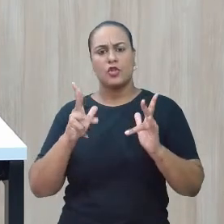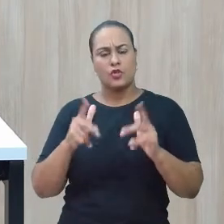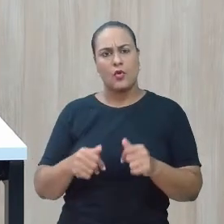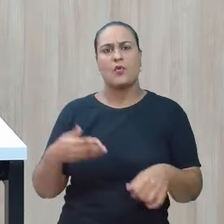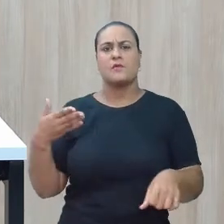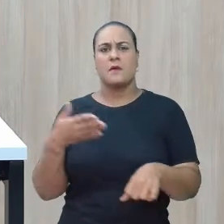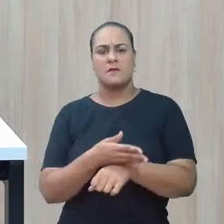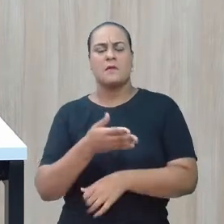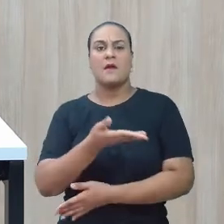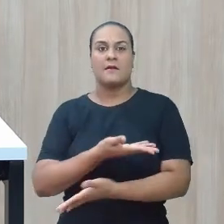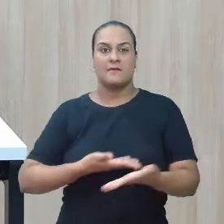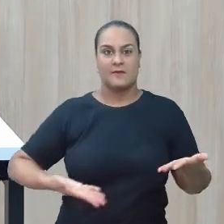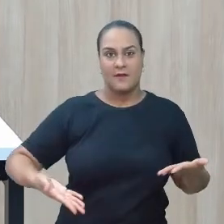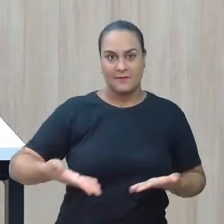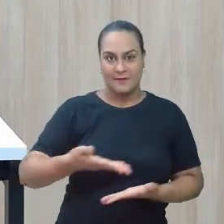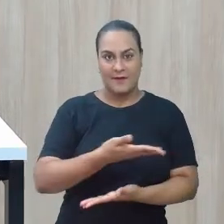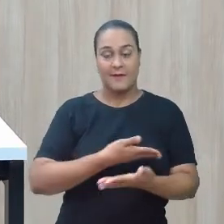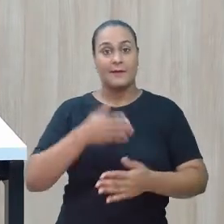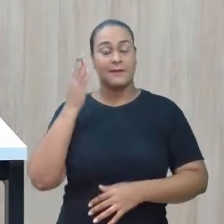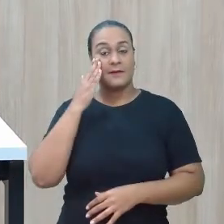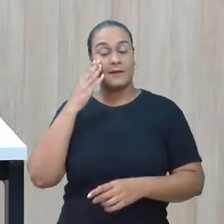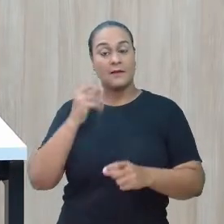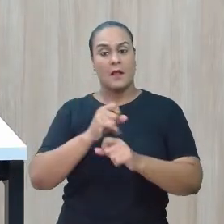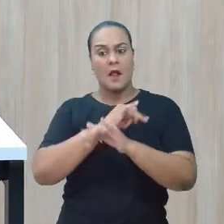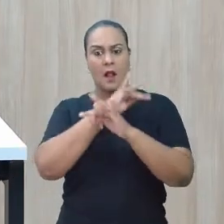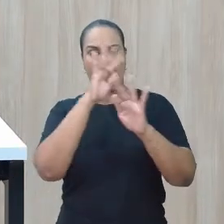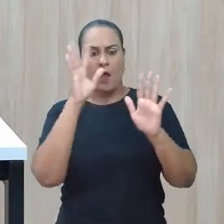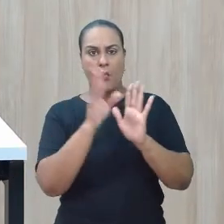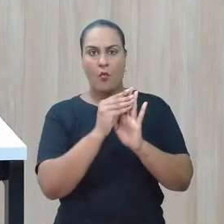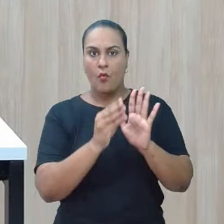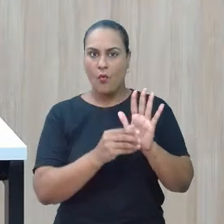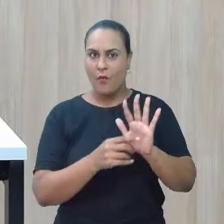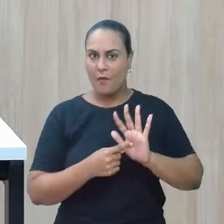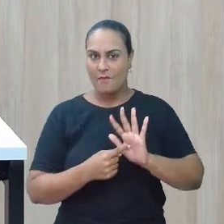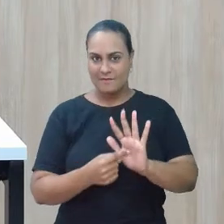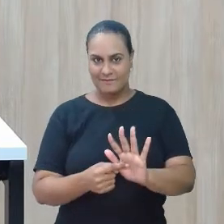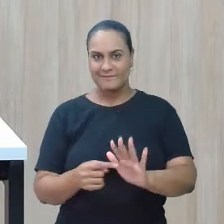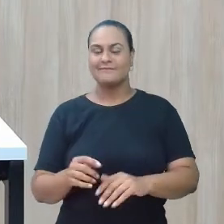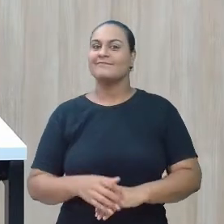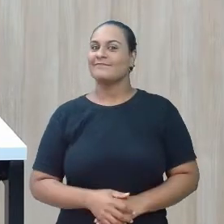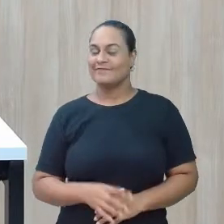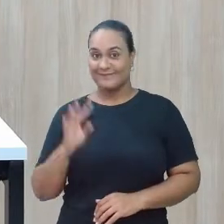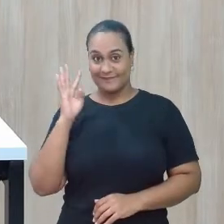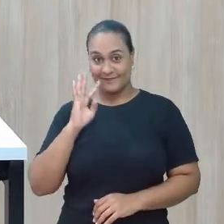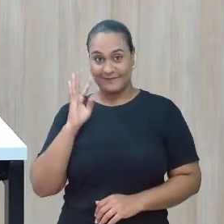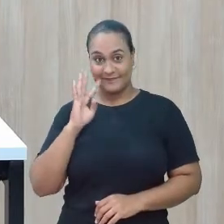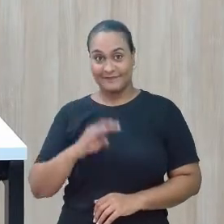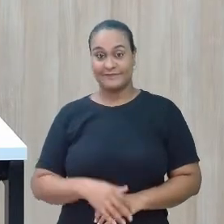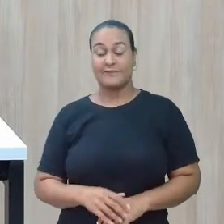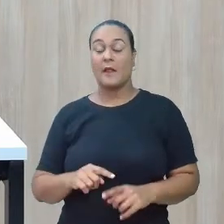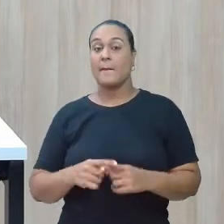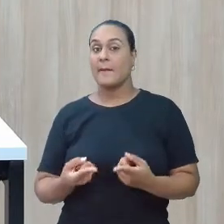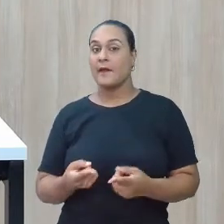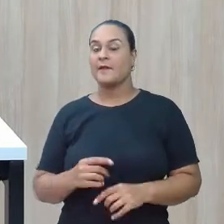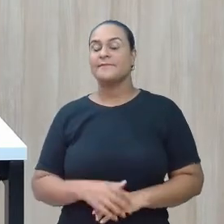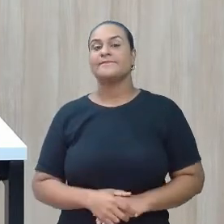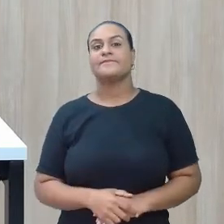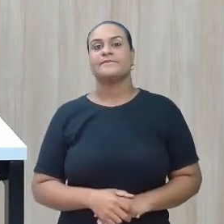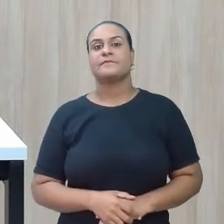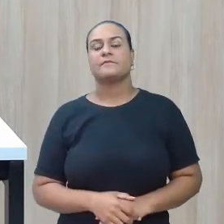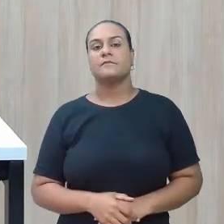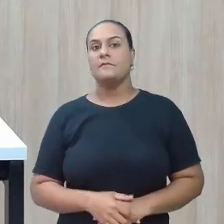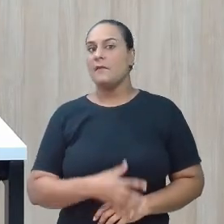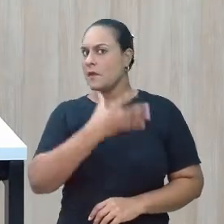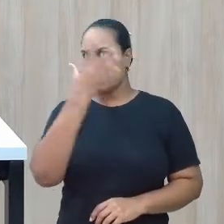possam interagir, todos possam entender o que a gente está apresentando. Muito legal. Mas vamos lá. Não